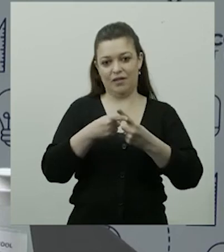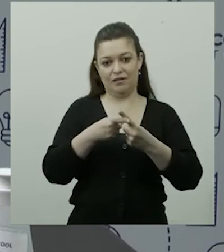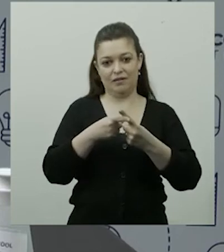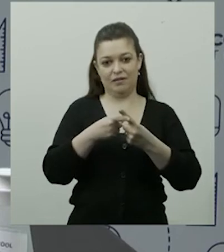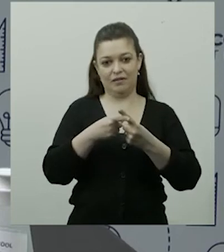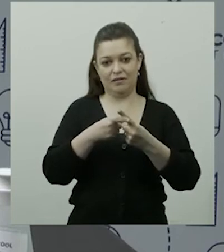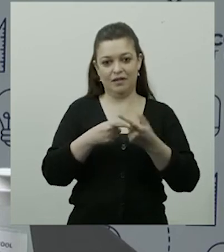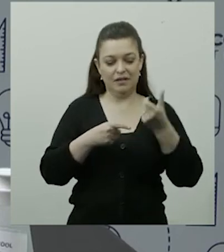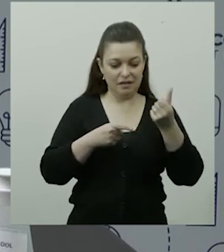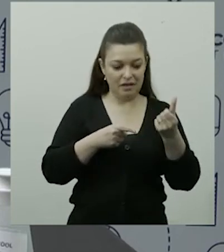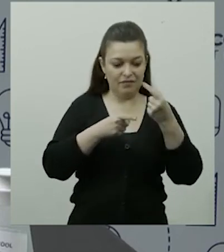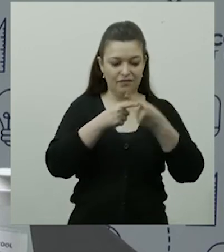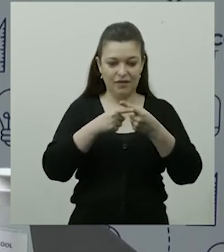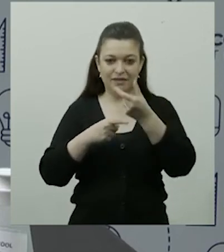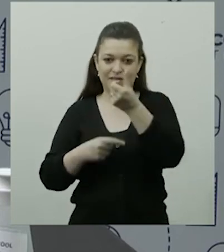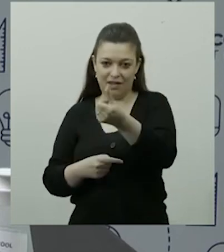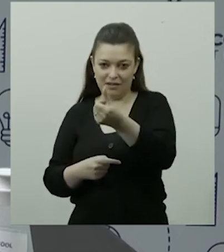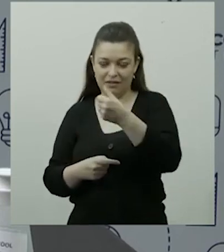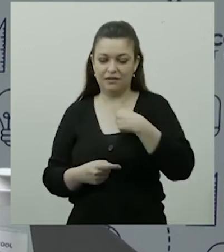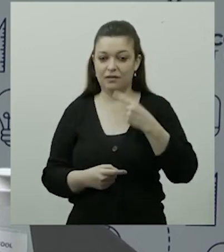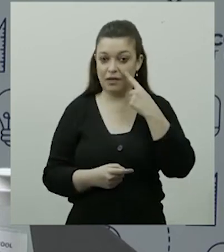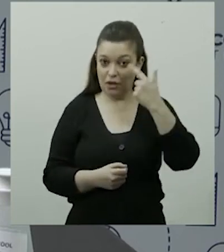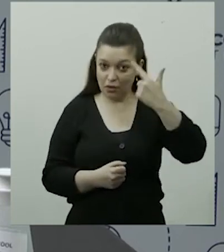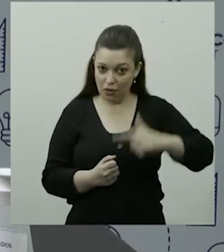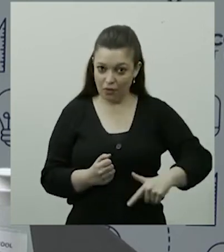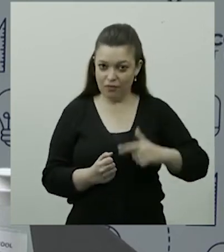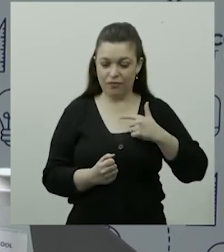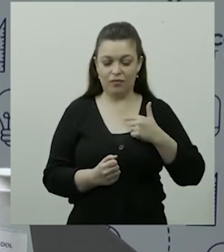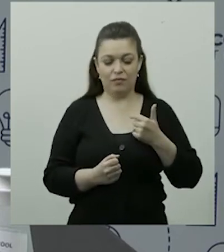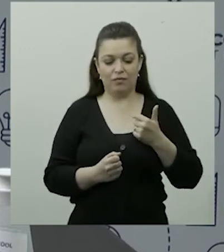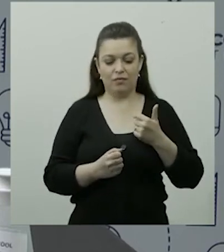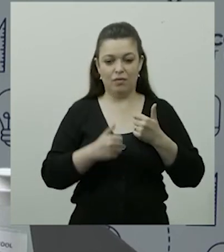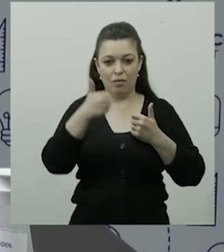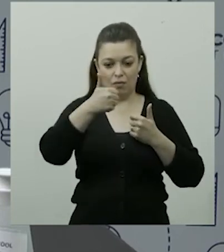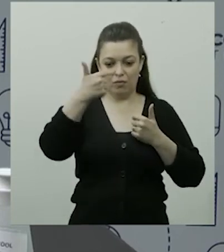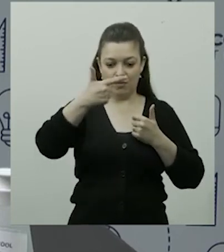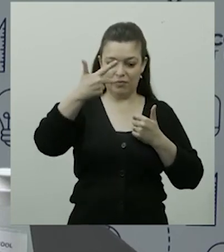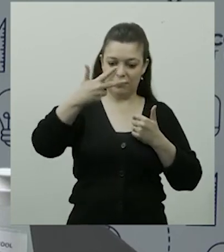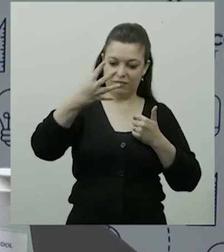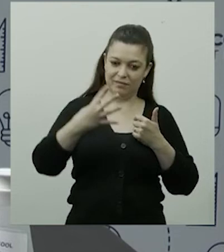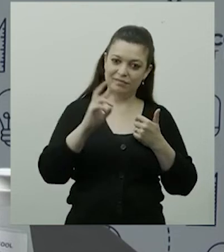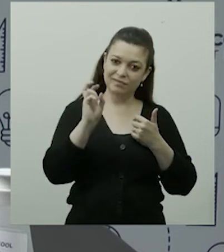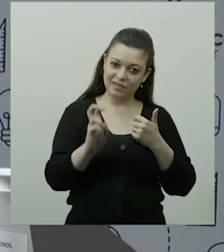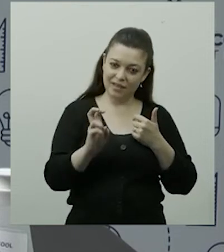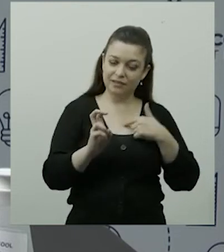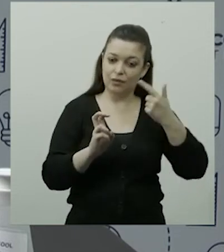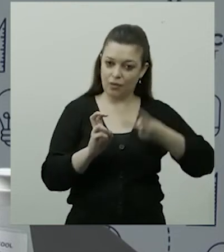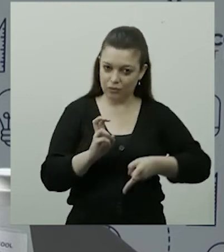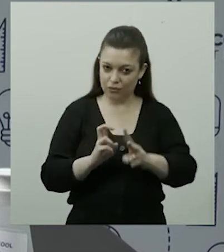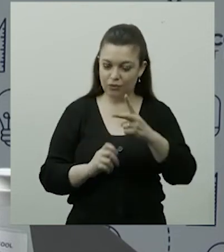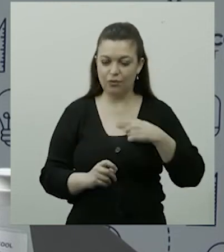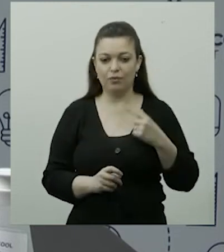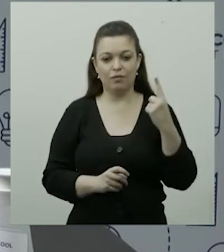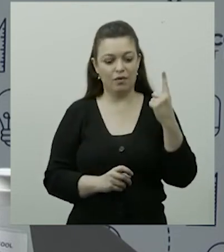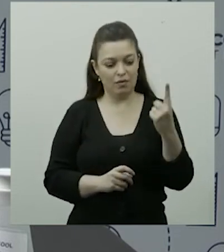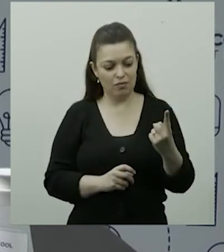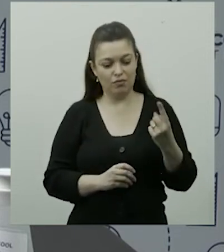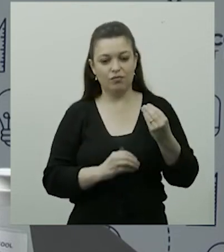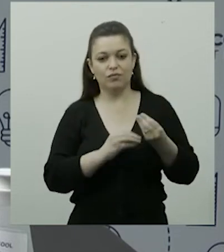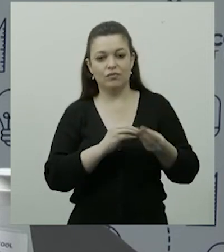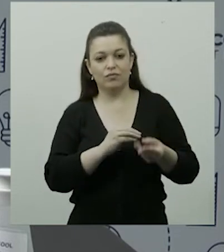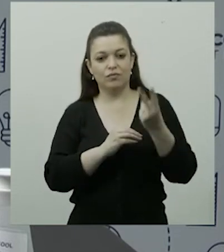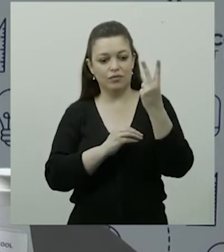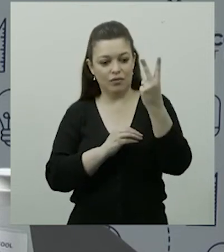vamos continuar aqui. 1, 2, 3,